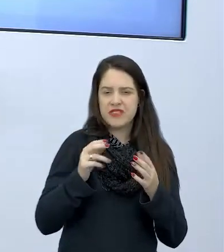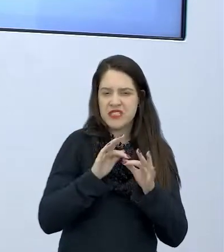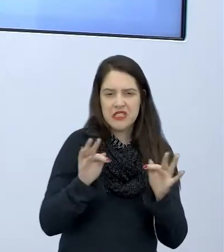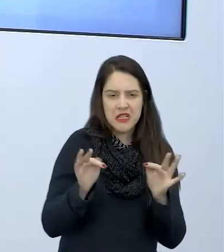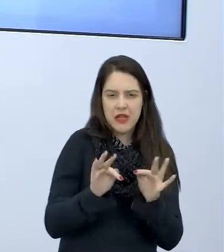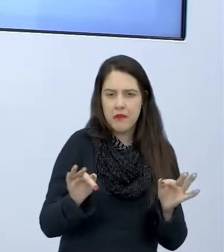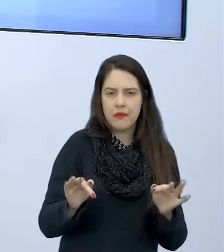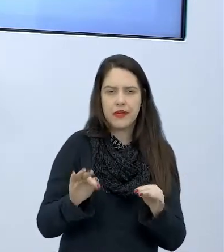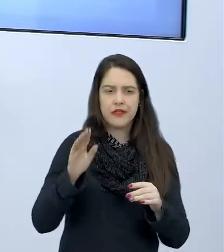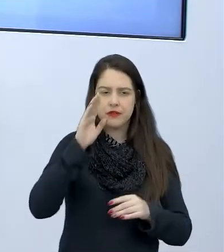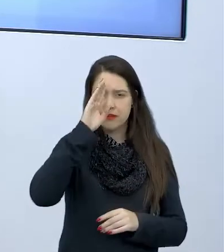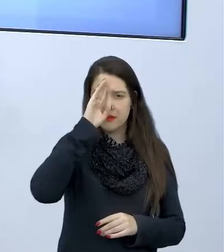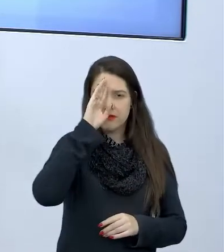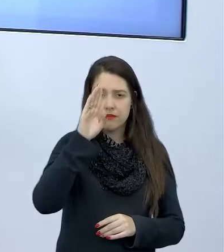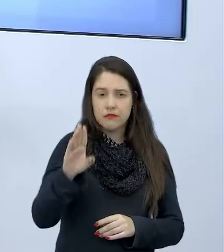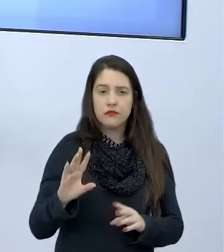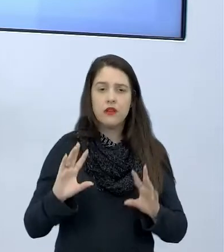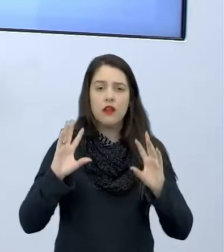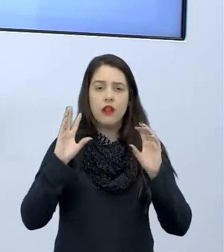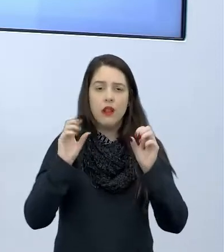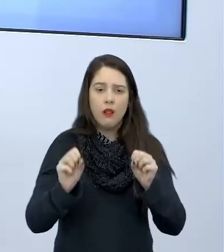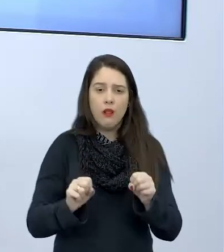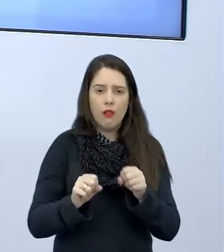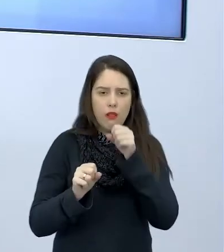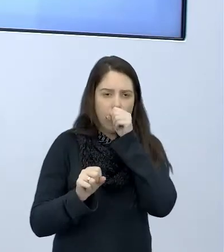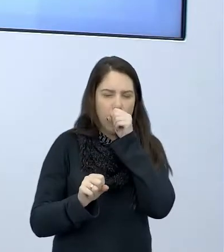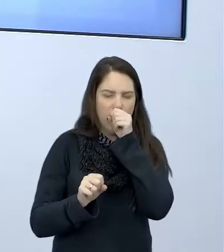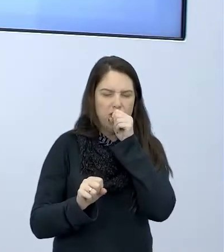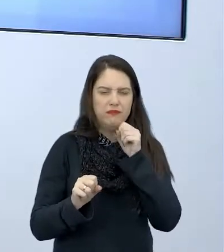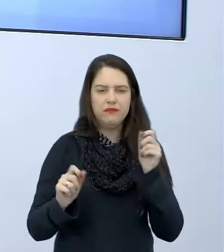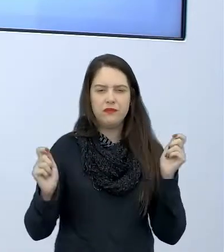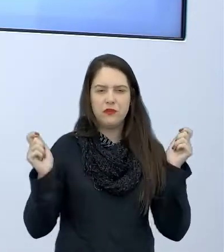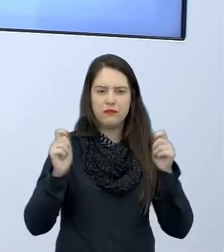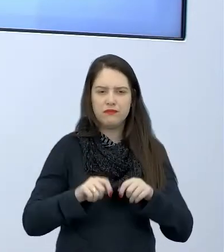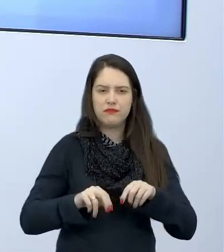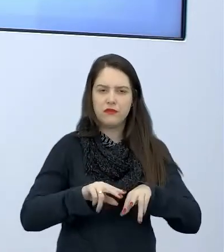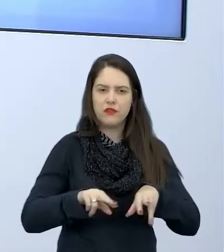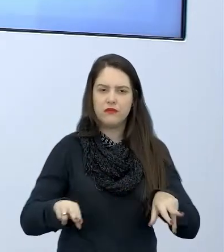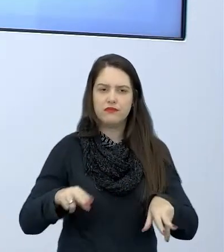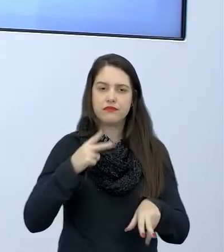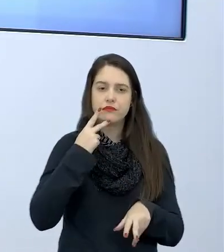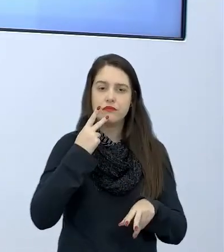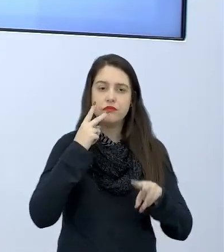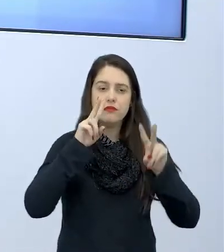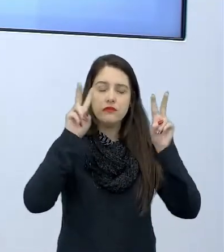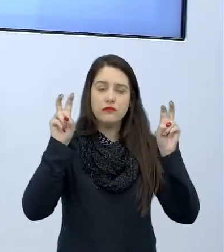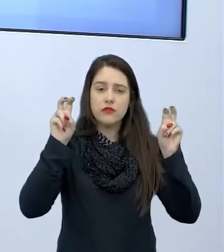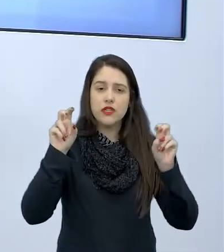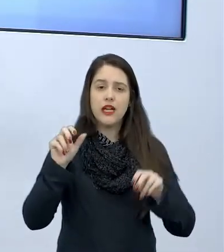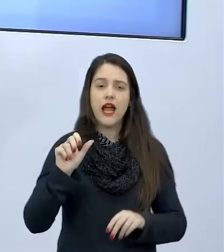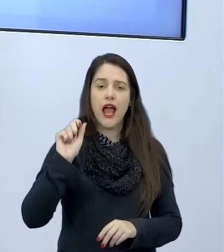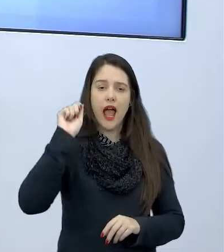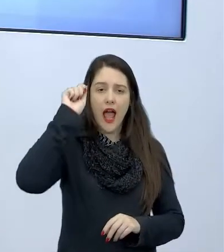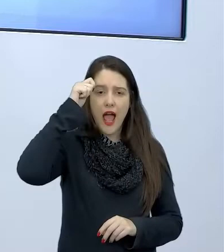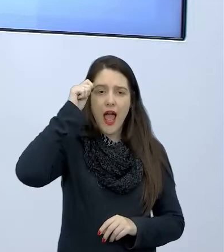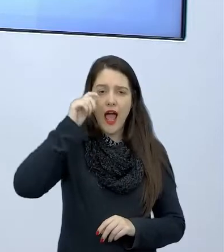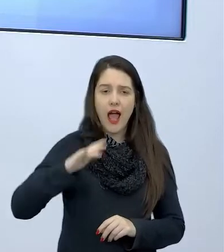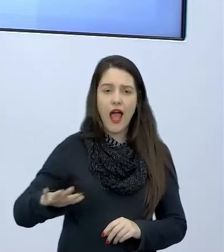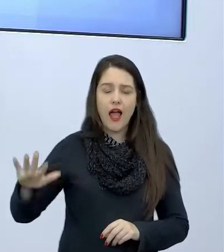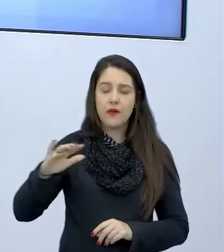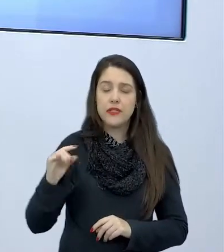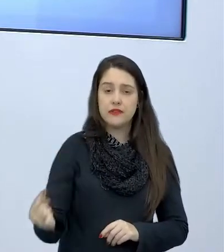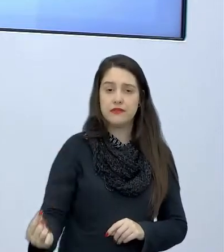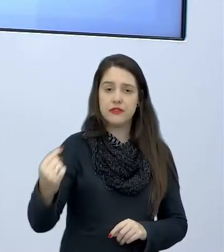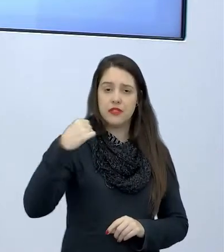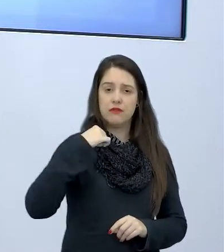principalmente sobre todo o apagamento que foi feito dessas etnias, porque a gente fala sobre africanos, mas quando eles vieram para